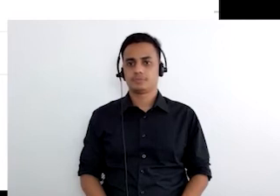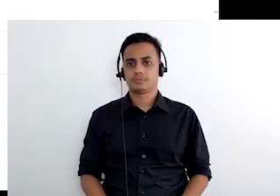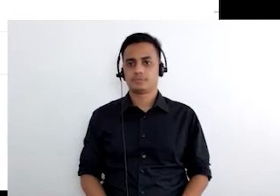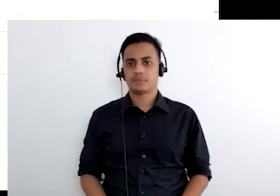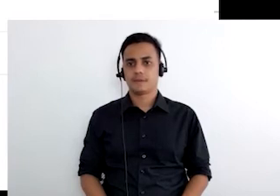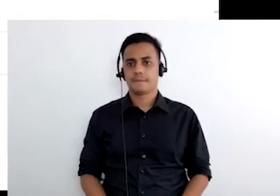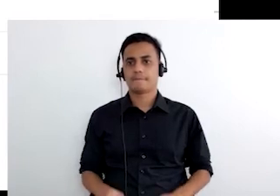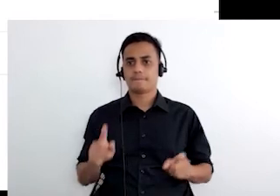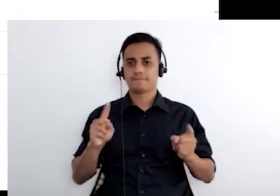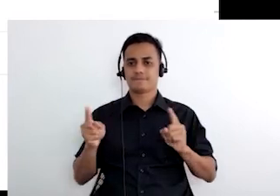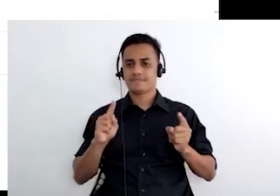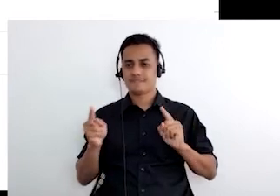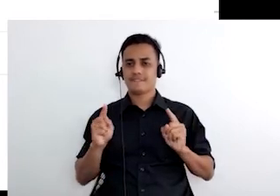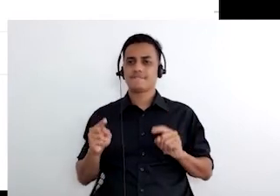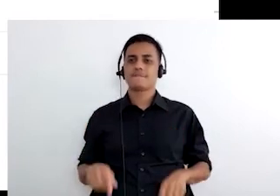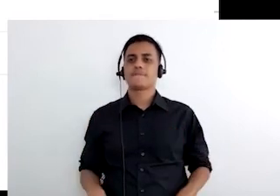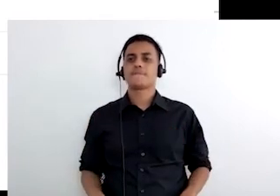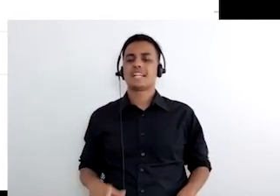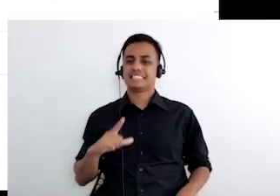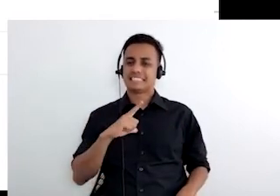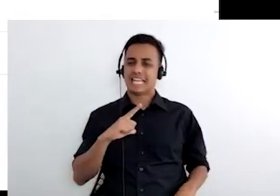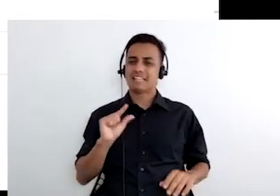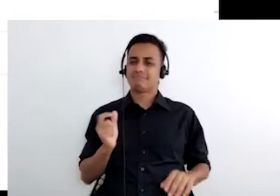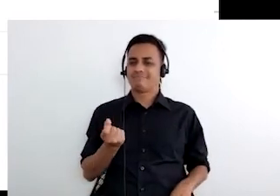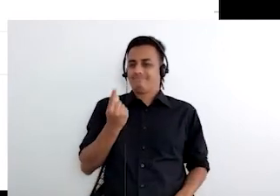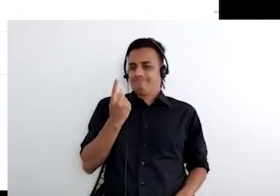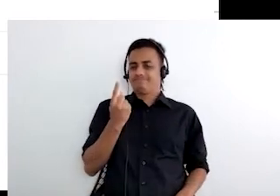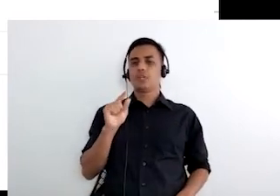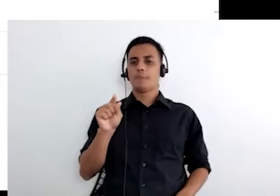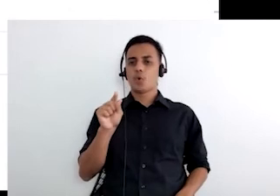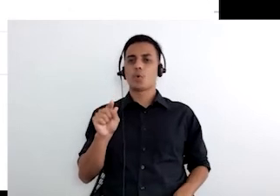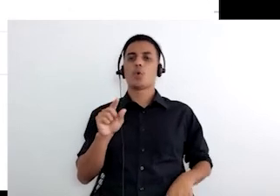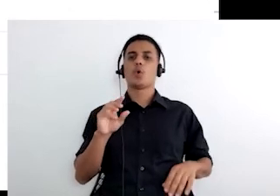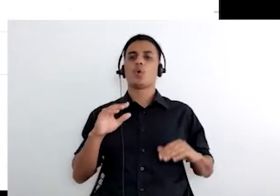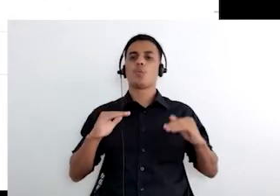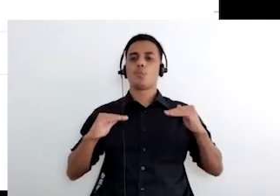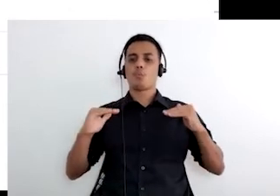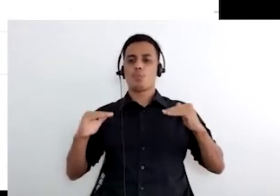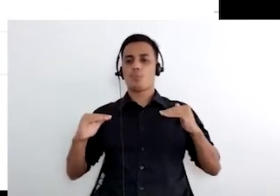Tem uma dissonância aí entre a escala que está sendo tocada aqui e o tom aqui dessa harmonia.